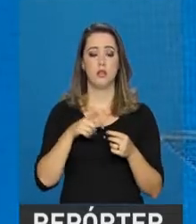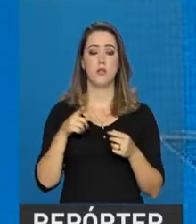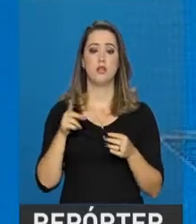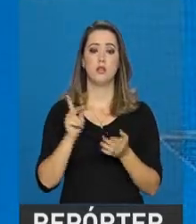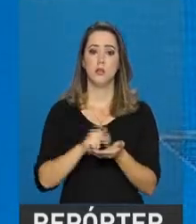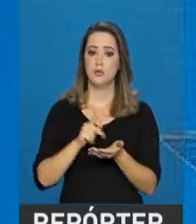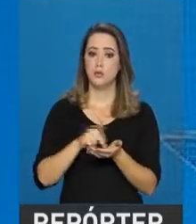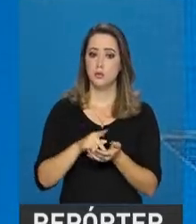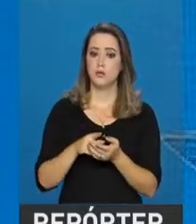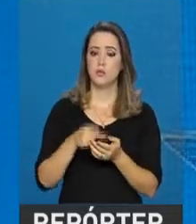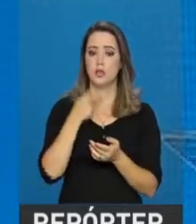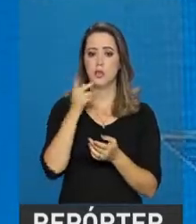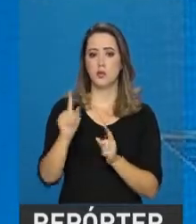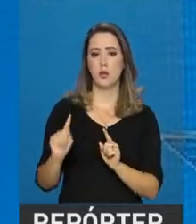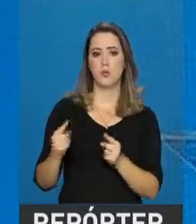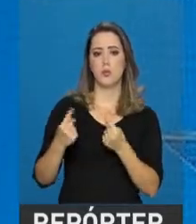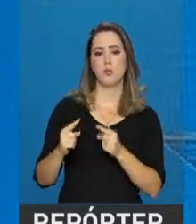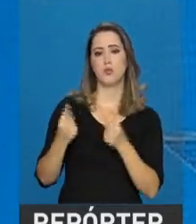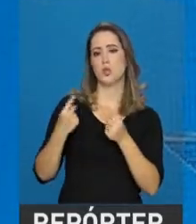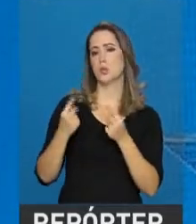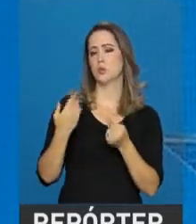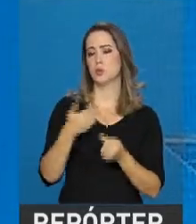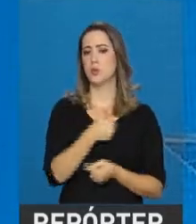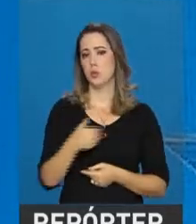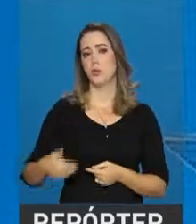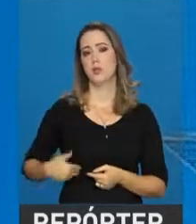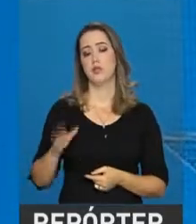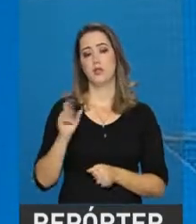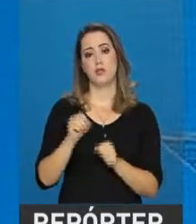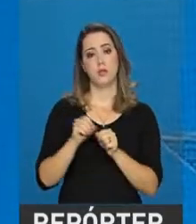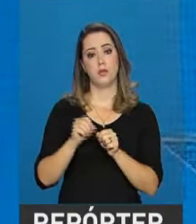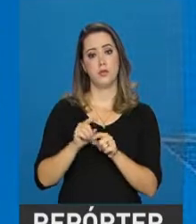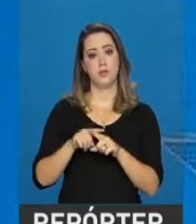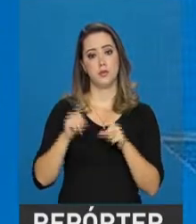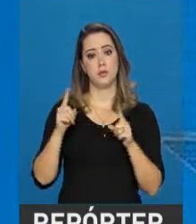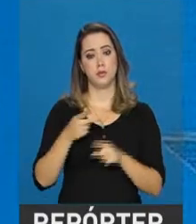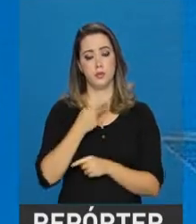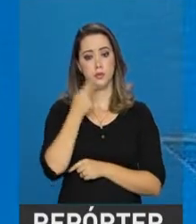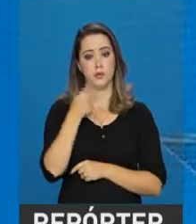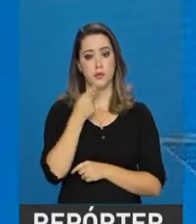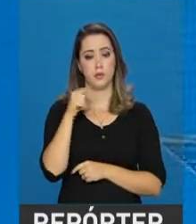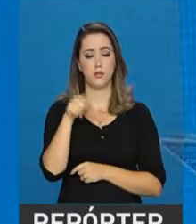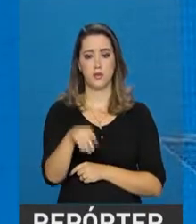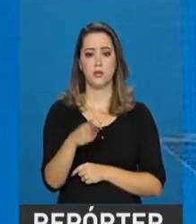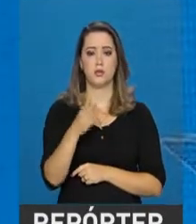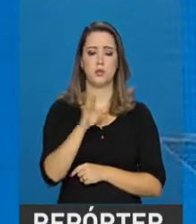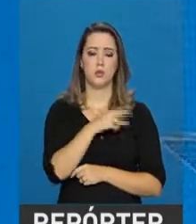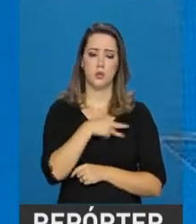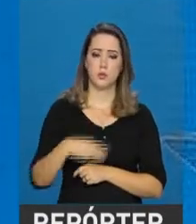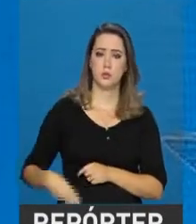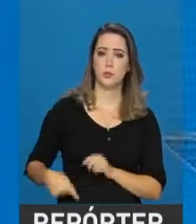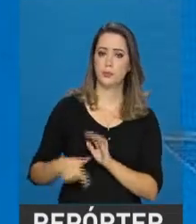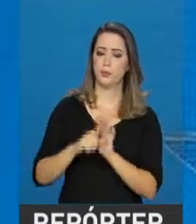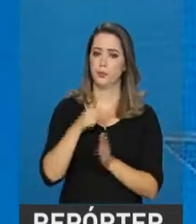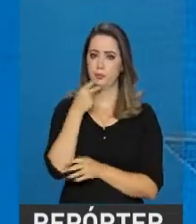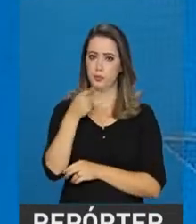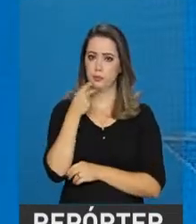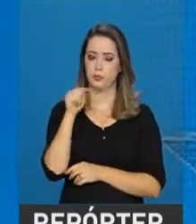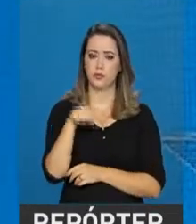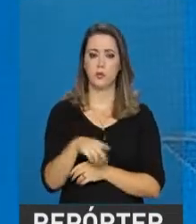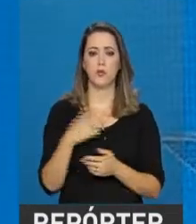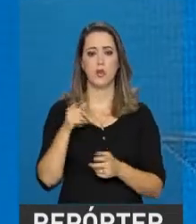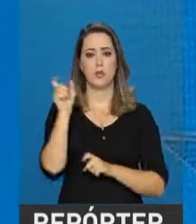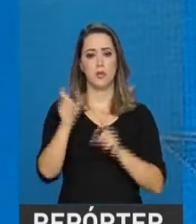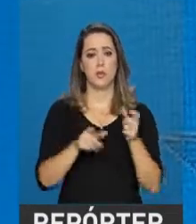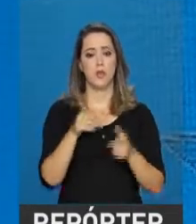verdade contestar o que o governo fez mas pelo relato que o baldinho meirelles fizeram é interessante